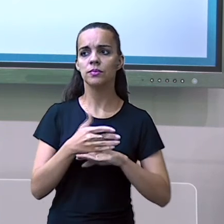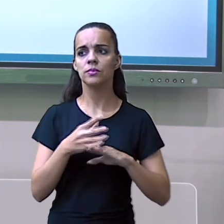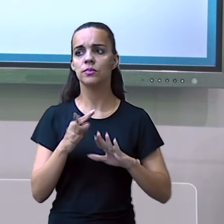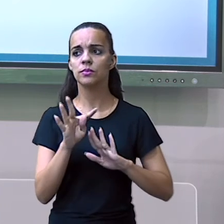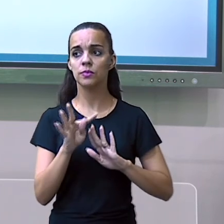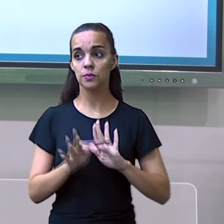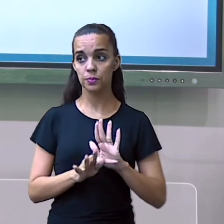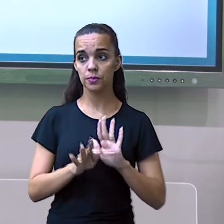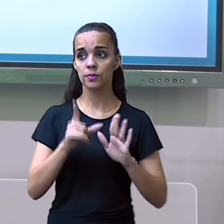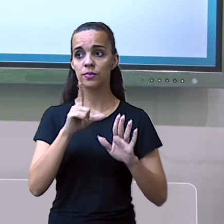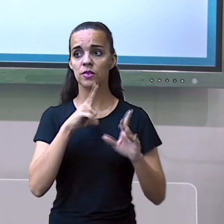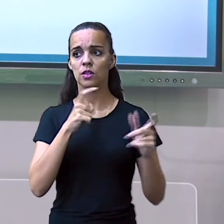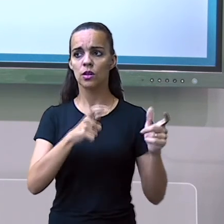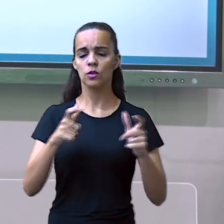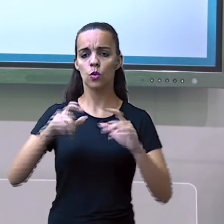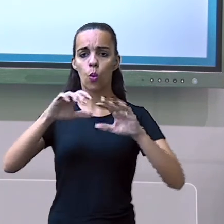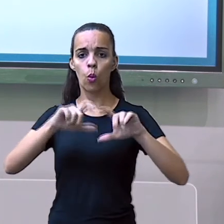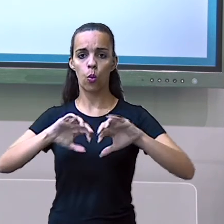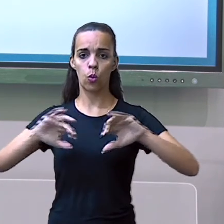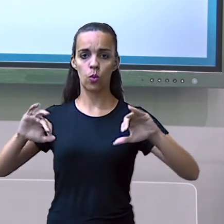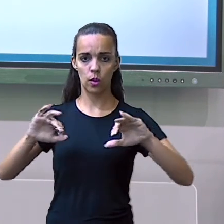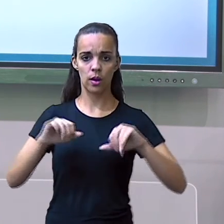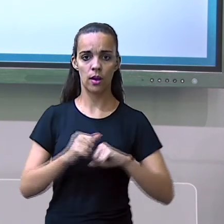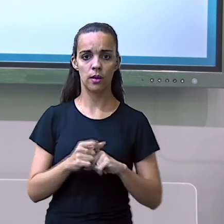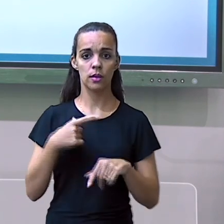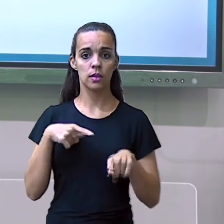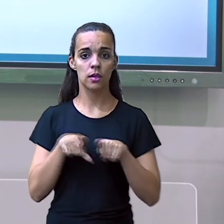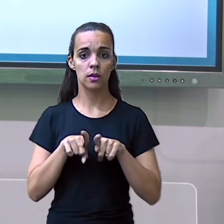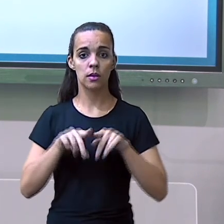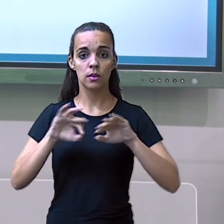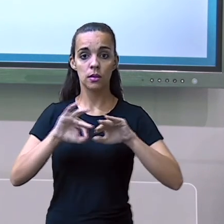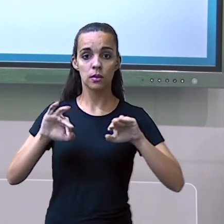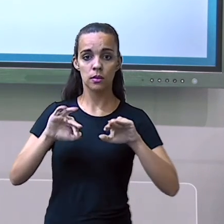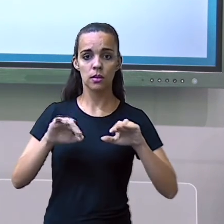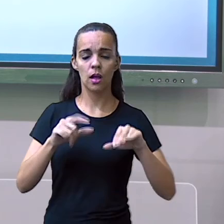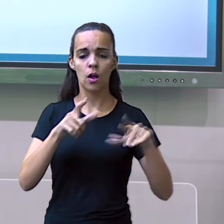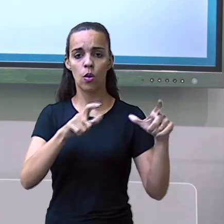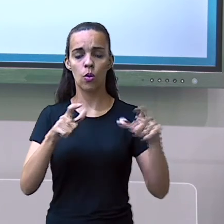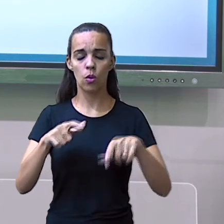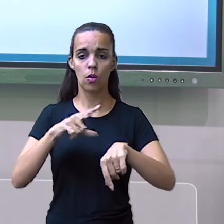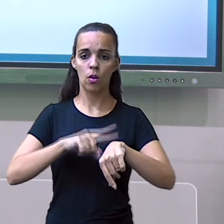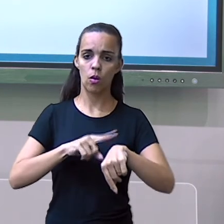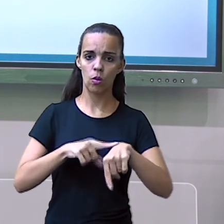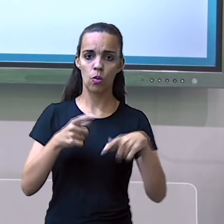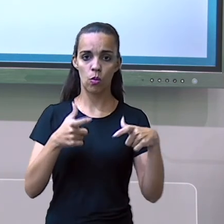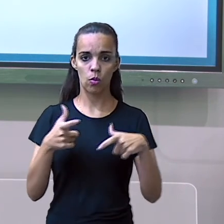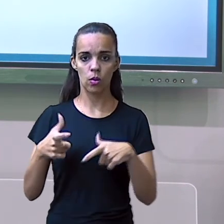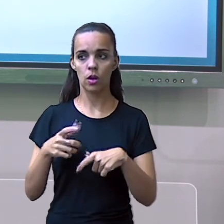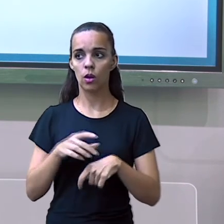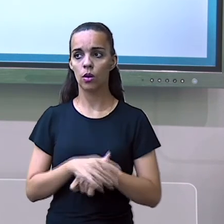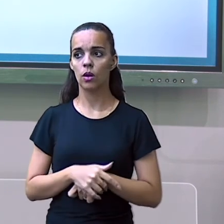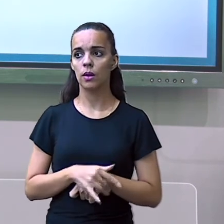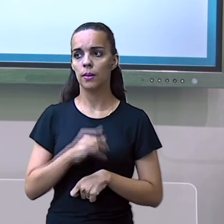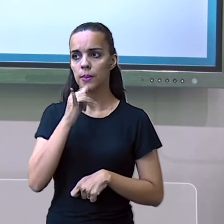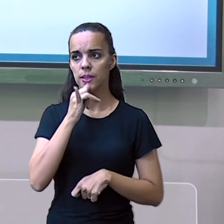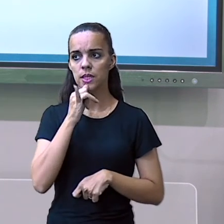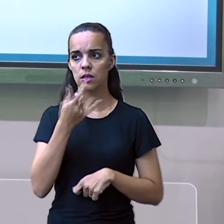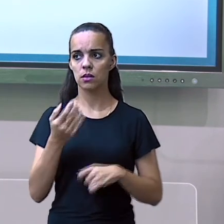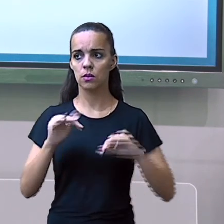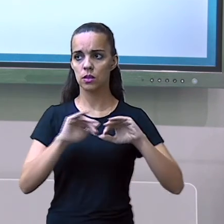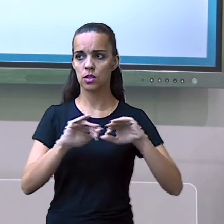separar o nome do lugar, para separar frases ou